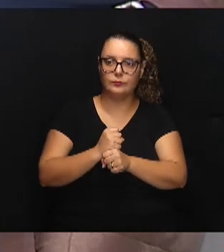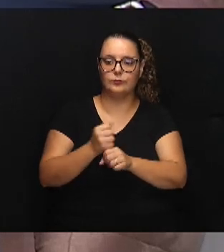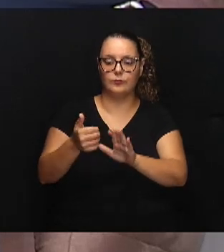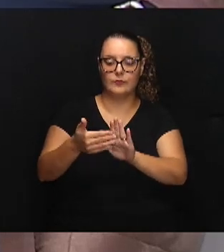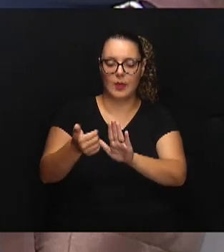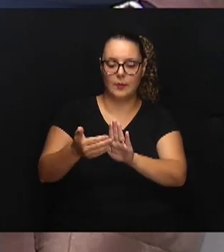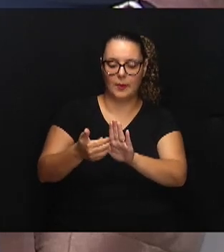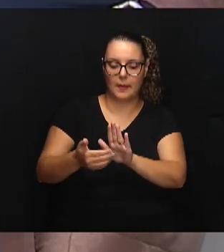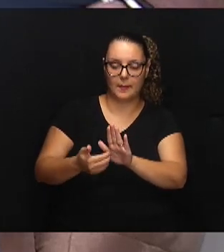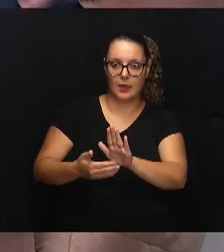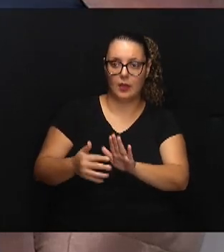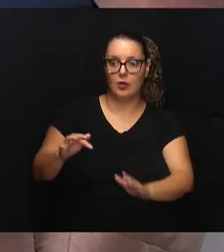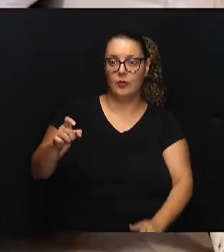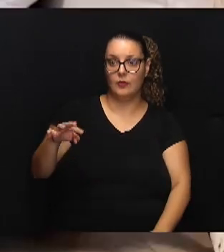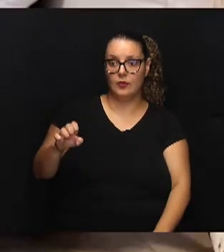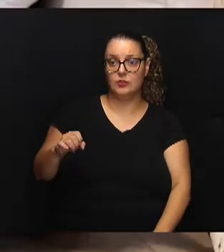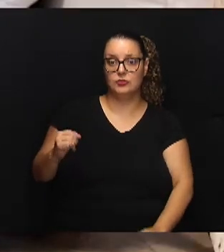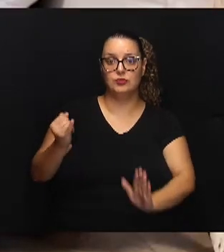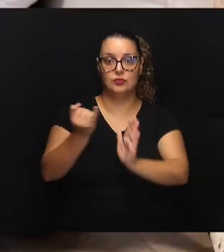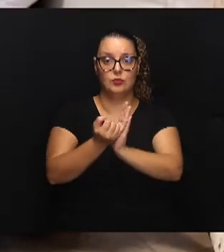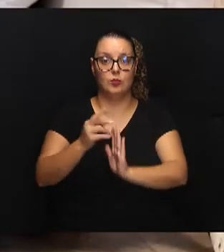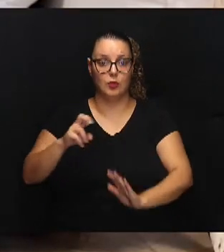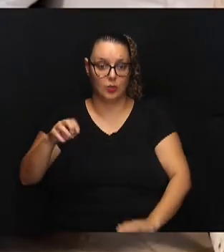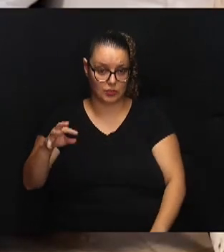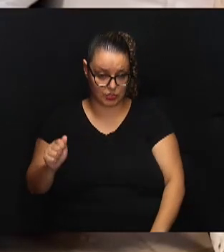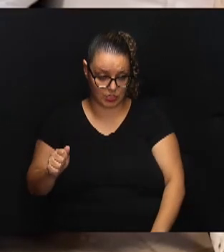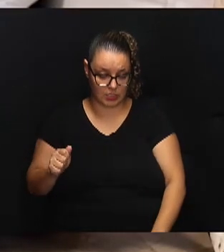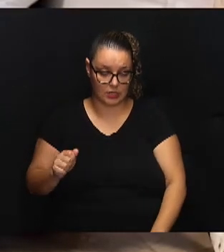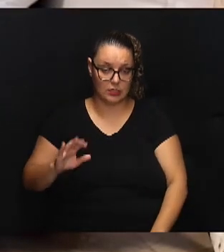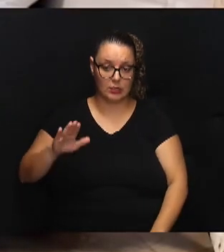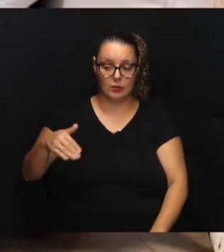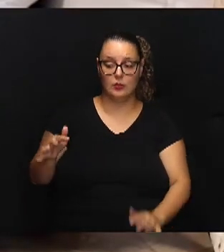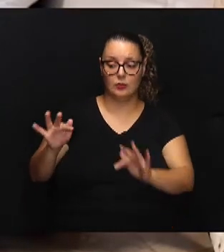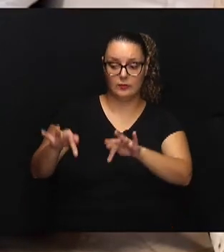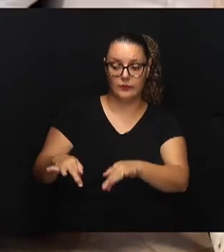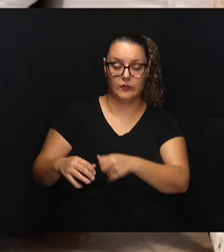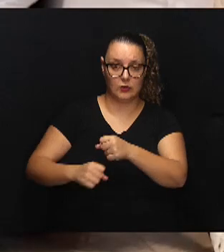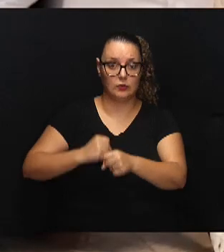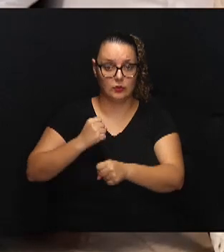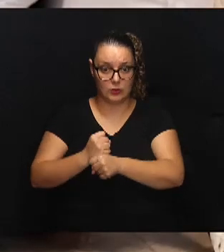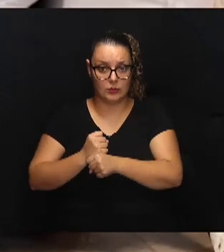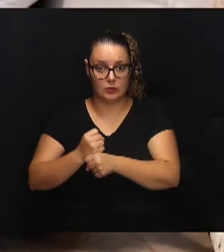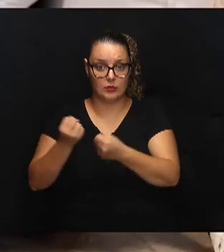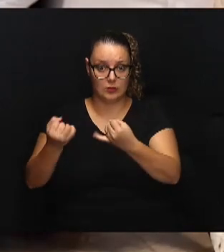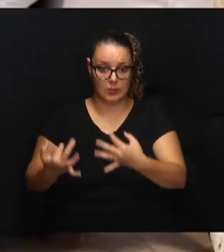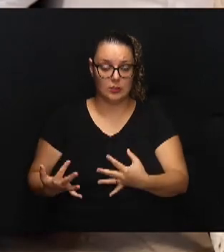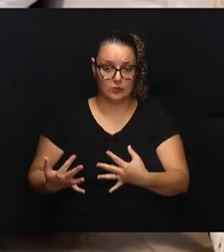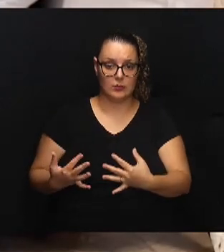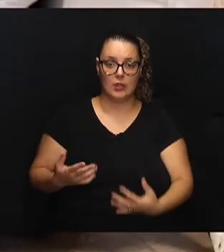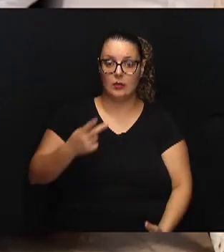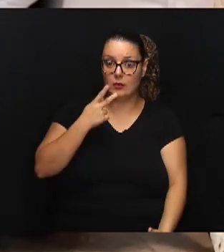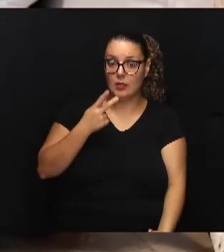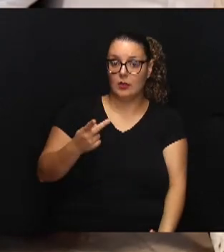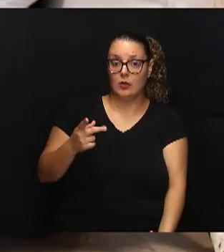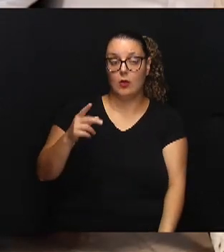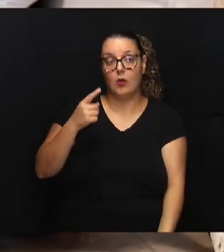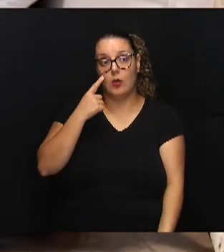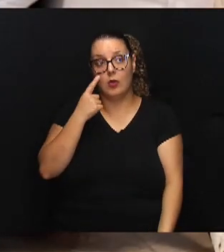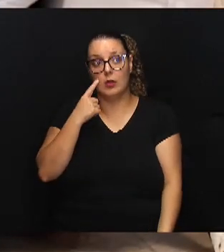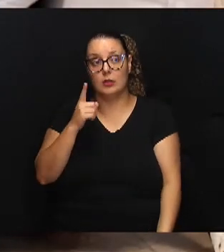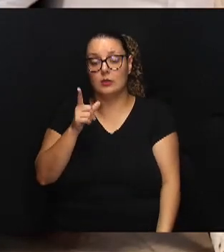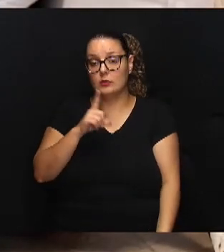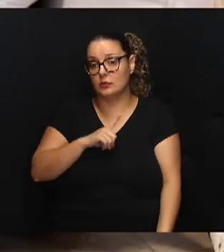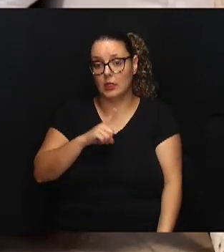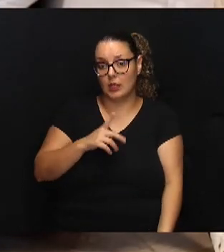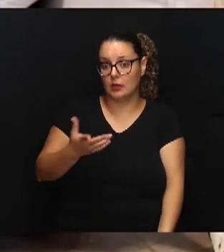na fonte do imposto de renda e chega no final do ano, quando ela vai prestar contas, ela diz, olha, eu tenho, por